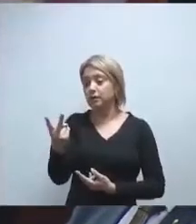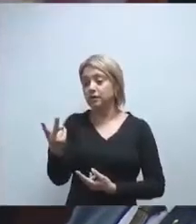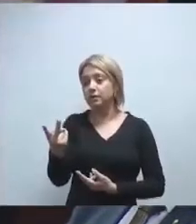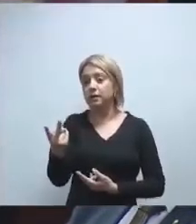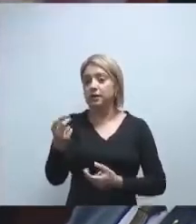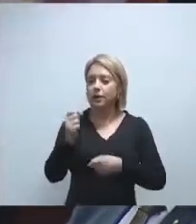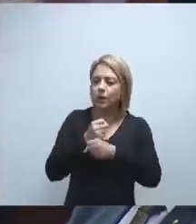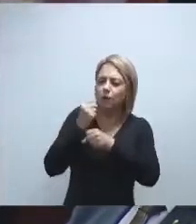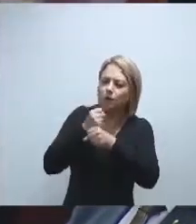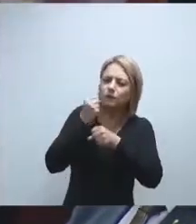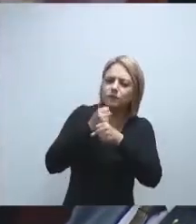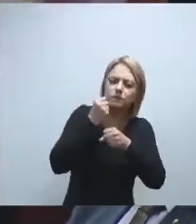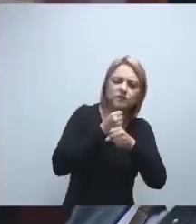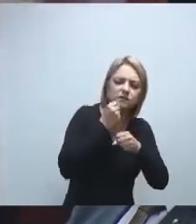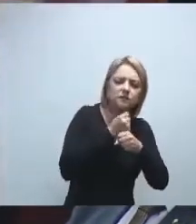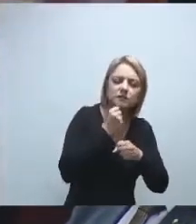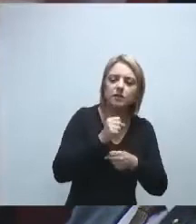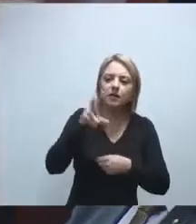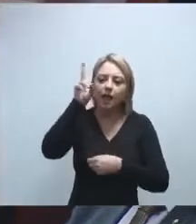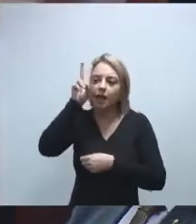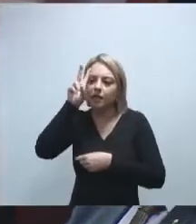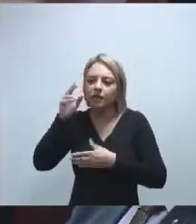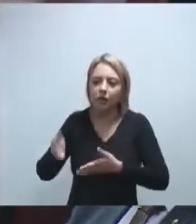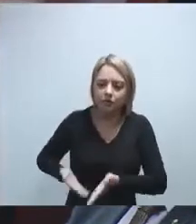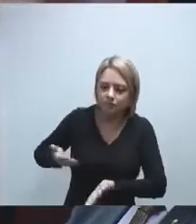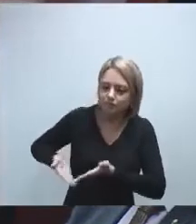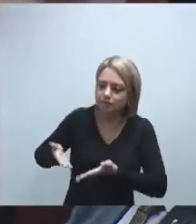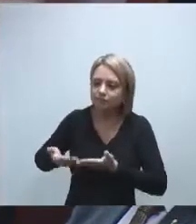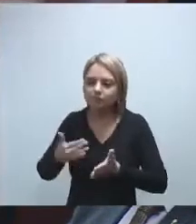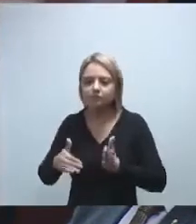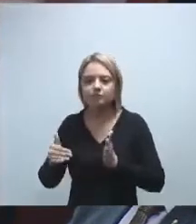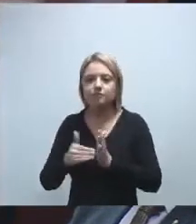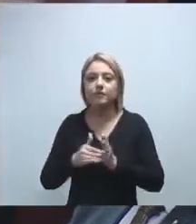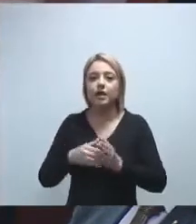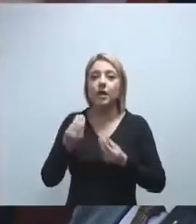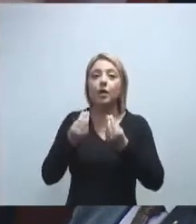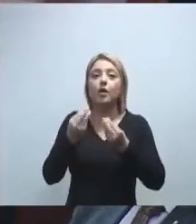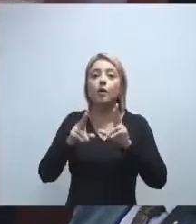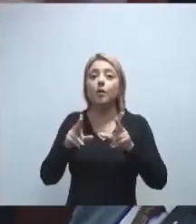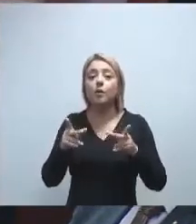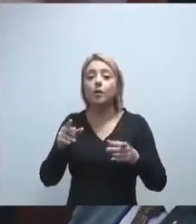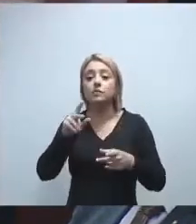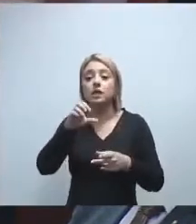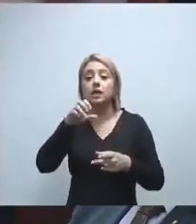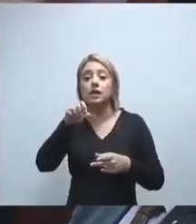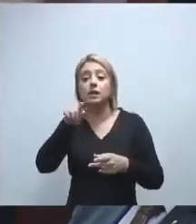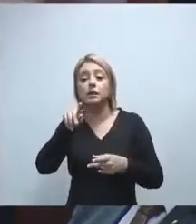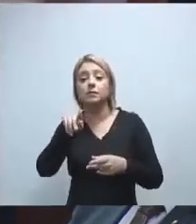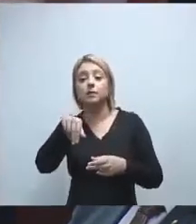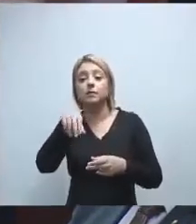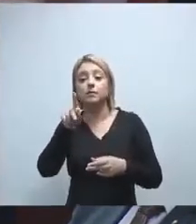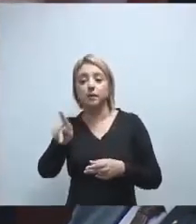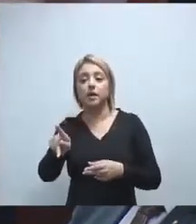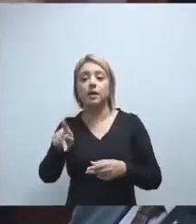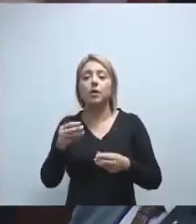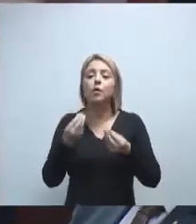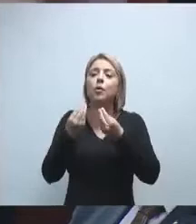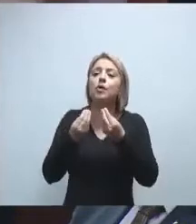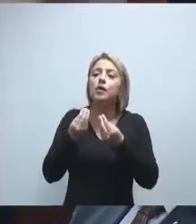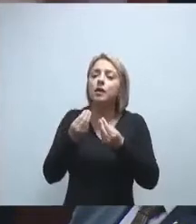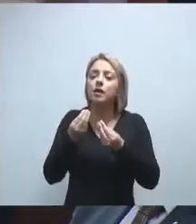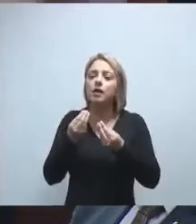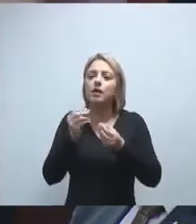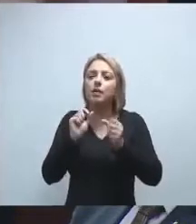construíram essa história contribuíram tanto sobretudo com o advento do cnmp o que nós podemos melhorar